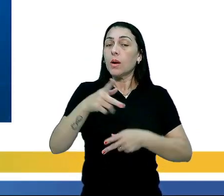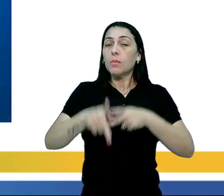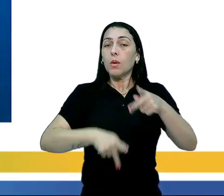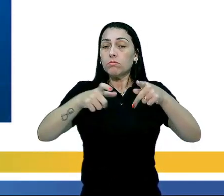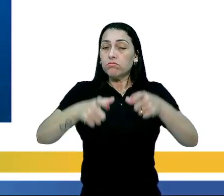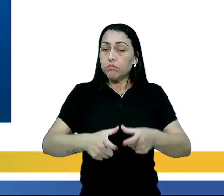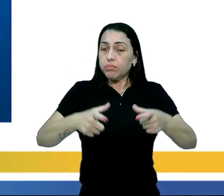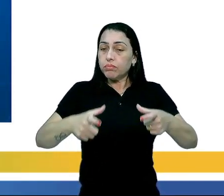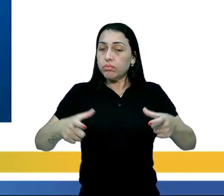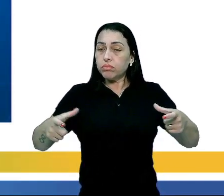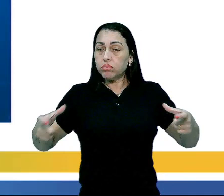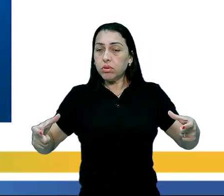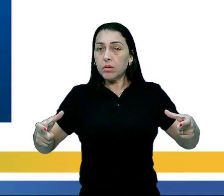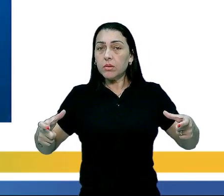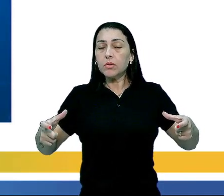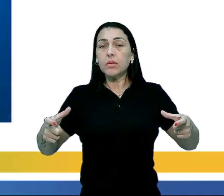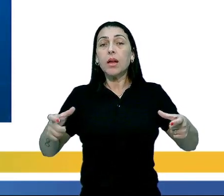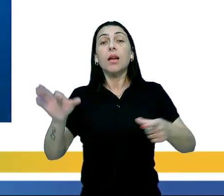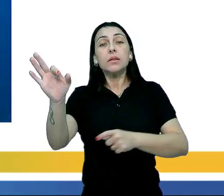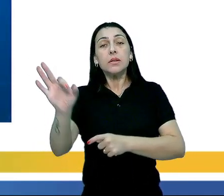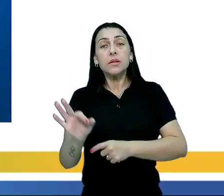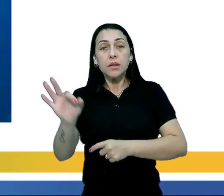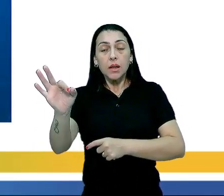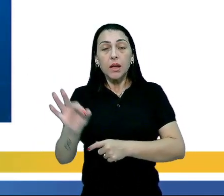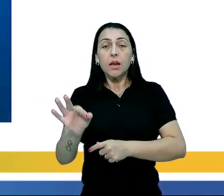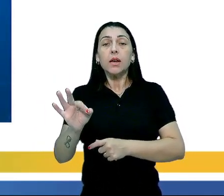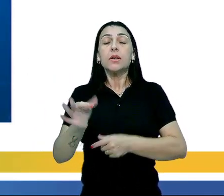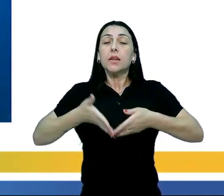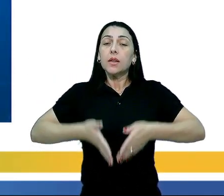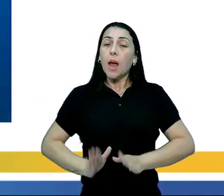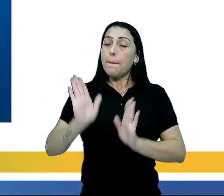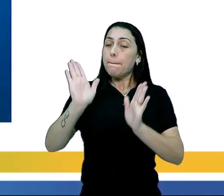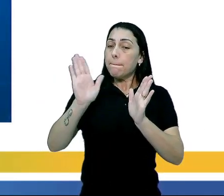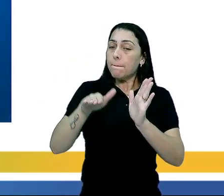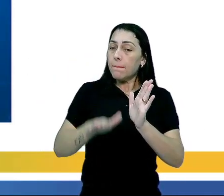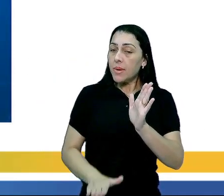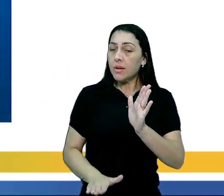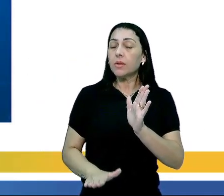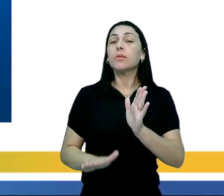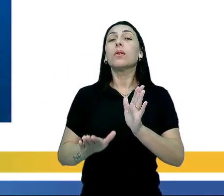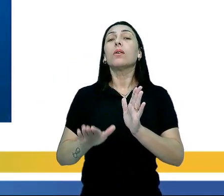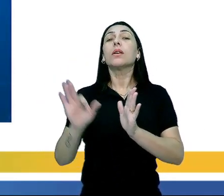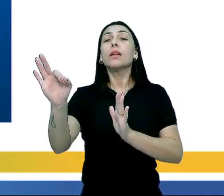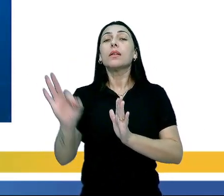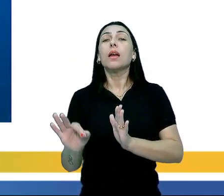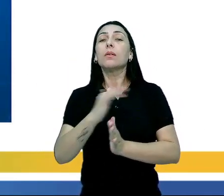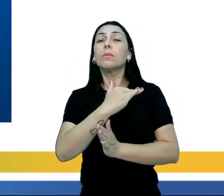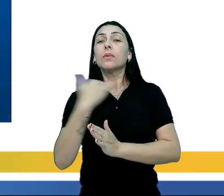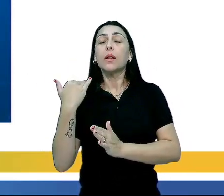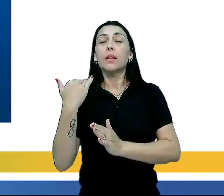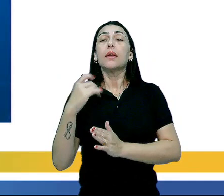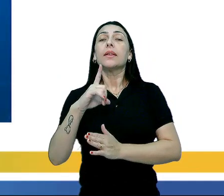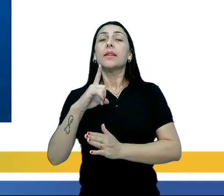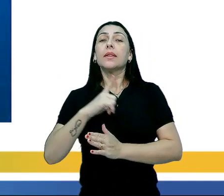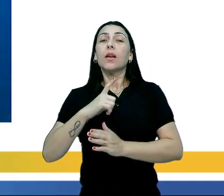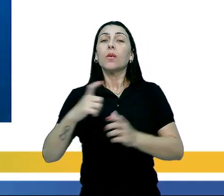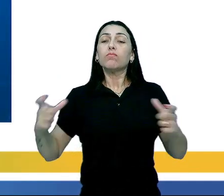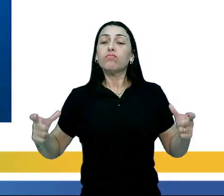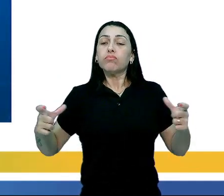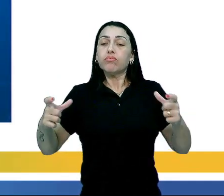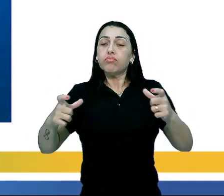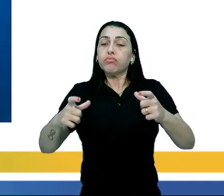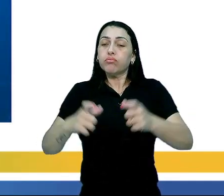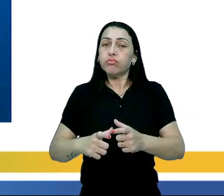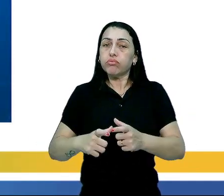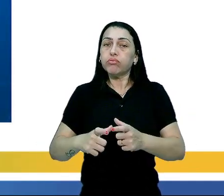população aumentou. Quando a taxa de natalidade é menor que a taxa de mortalidade, a gente teve um crescimento